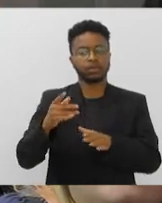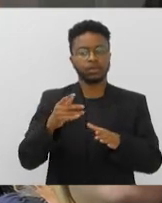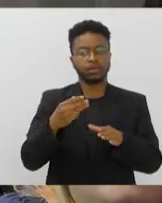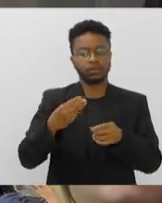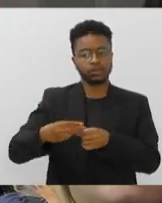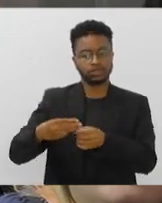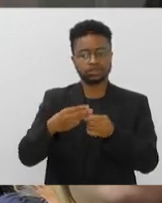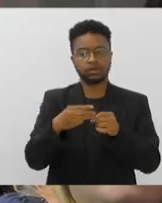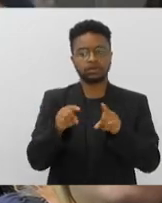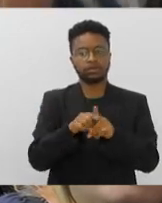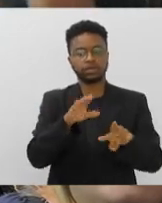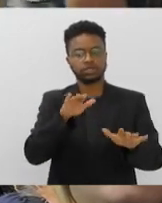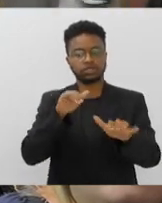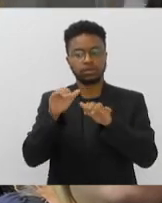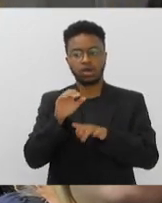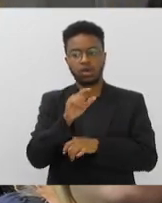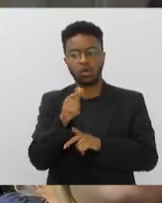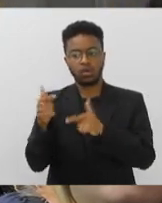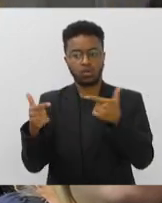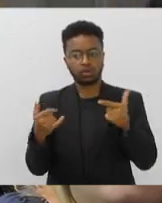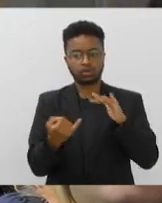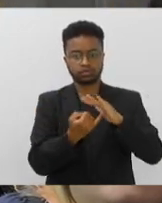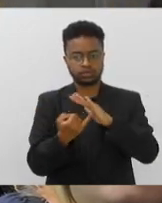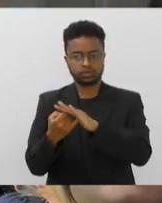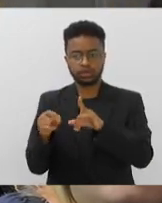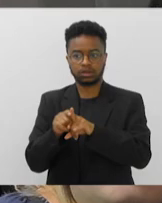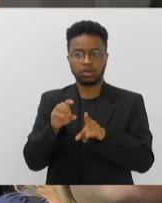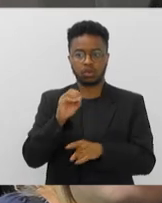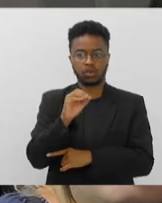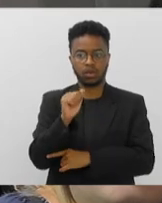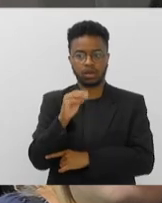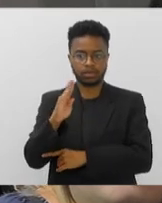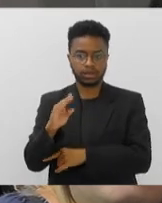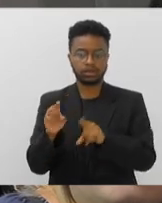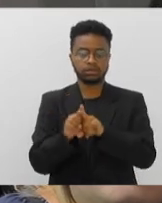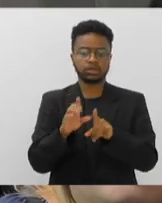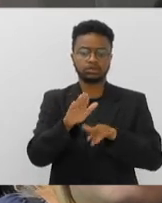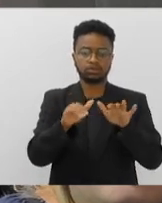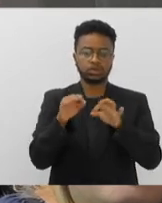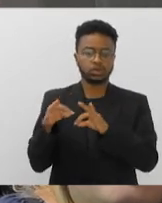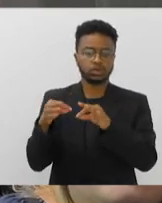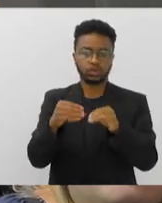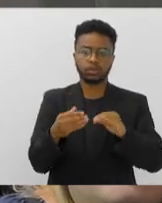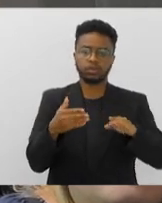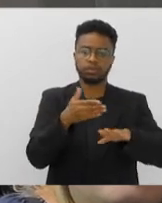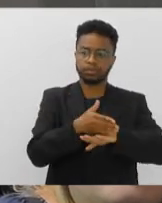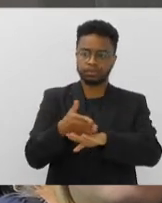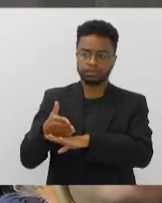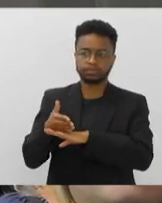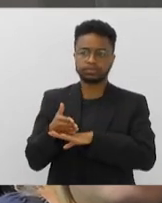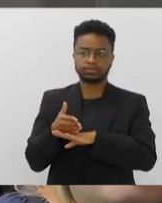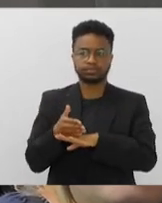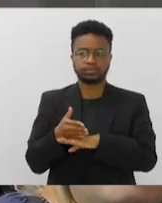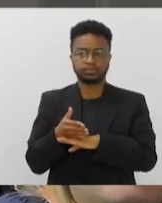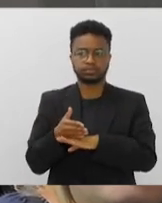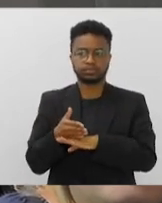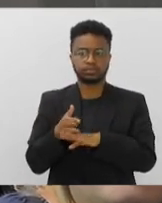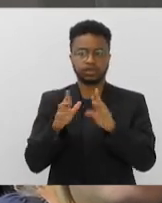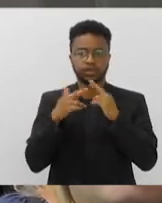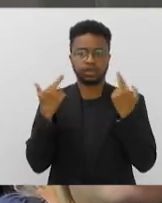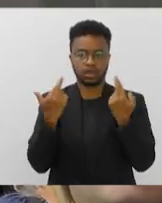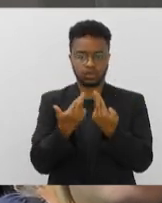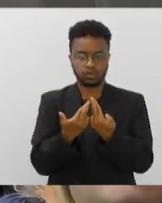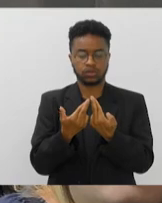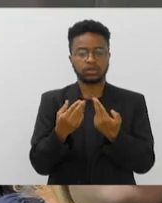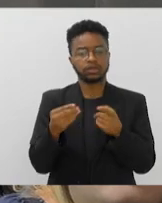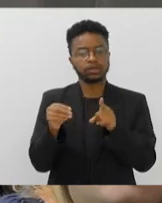eh OB chamar todo todo mundo para para que pudesse participar realmente dessa eh dessa reunião para que